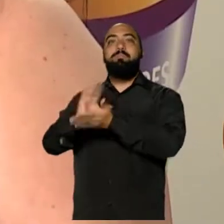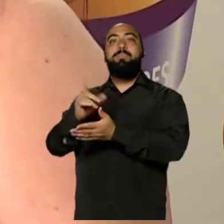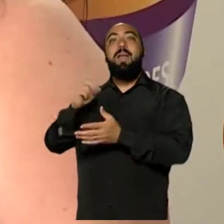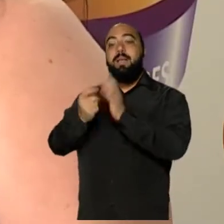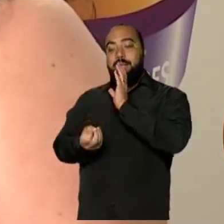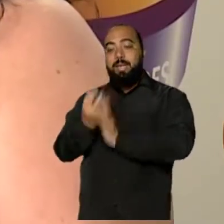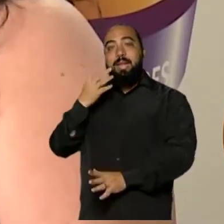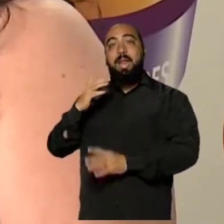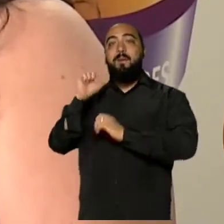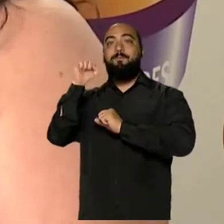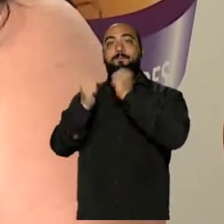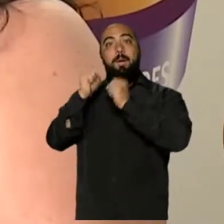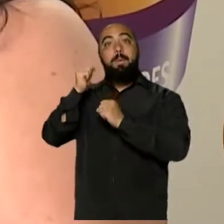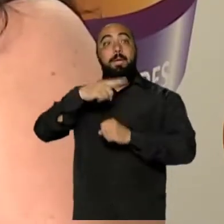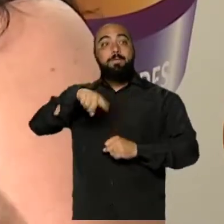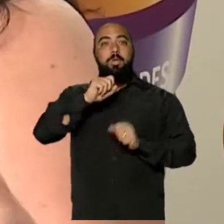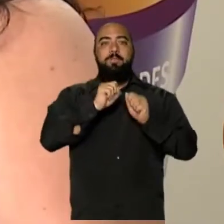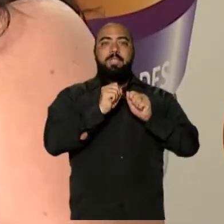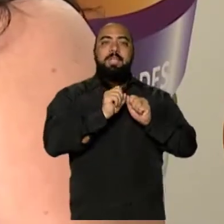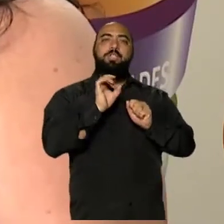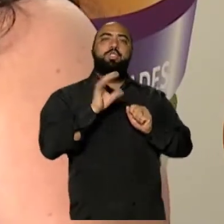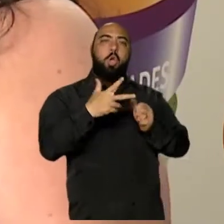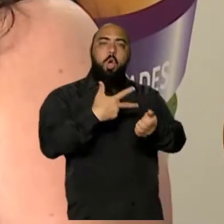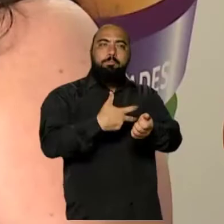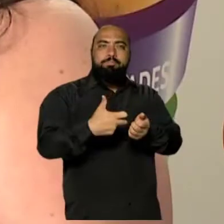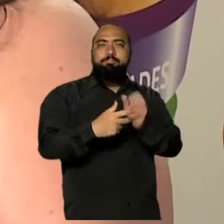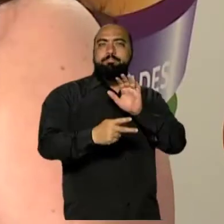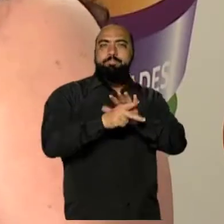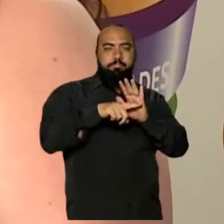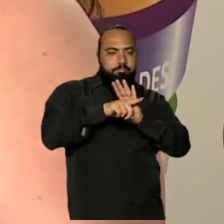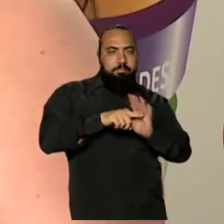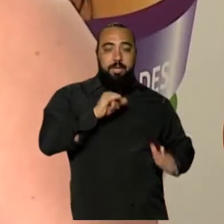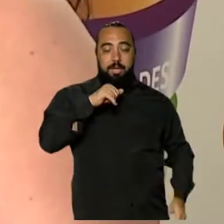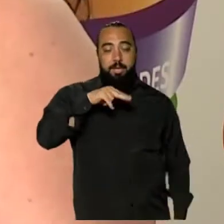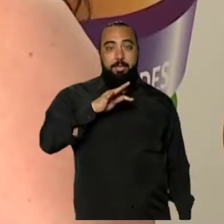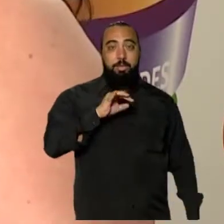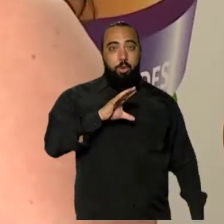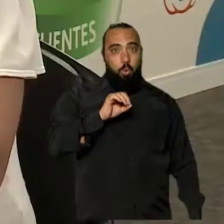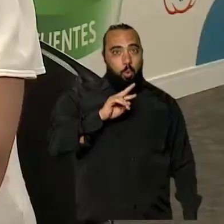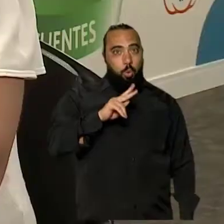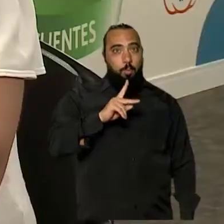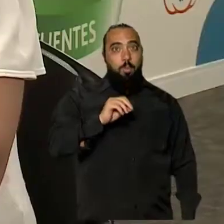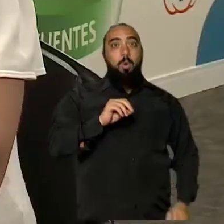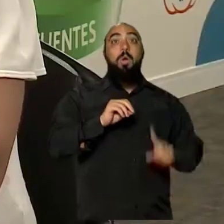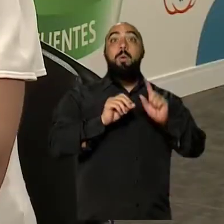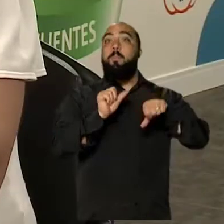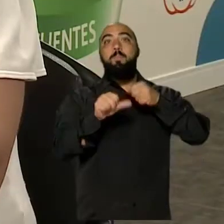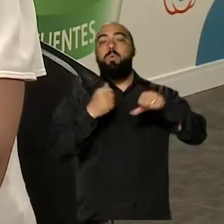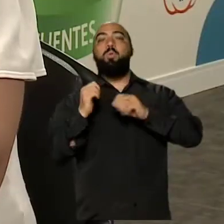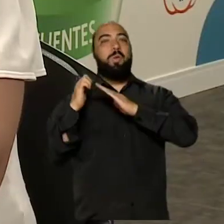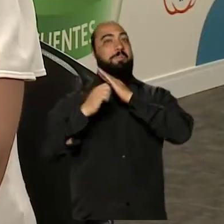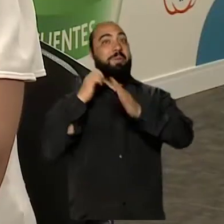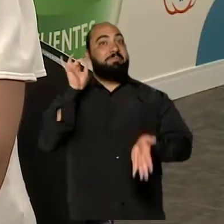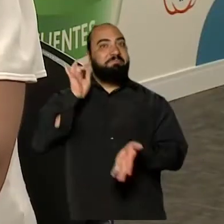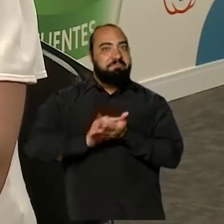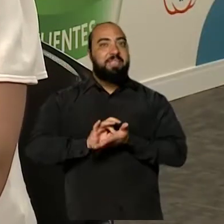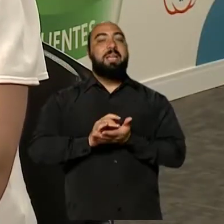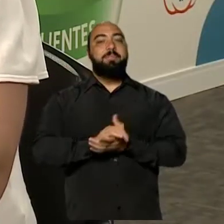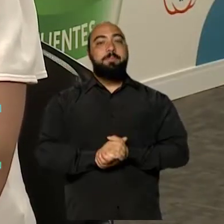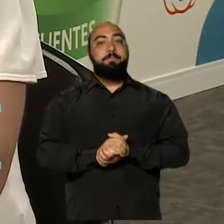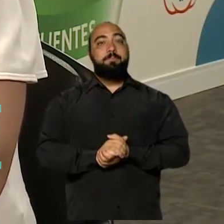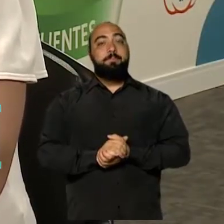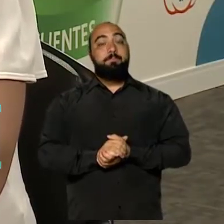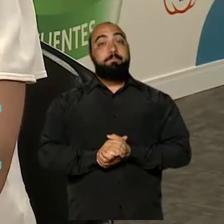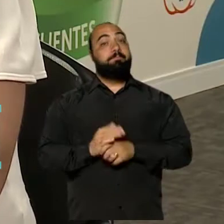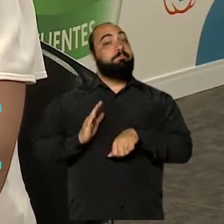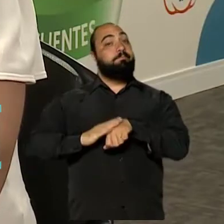uma empresa que somente fazia um insumo, que é o anticorpo, para ser uma empresa produtora de teste diagnóstico. Nós desenvolvemos métodos